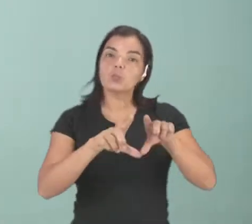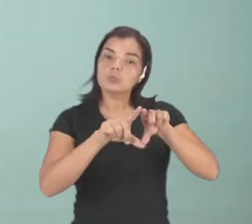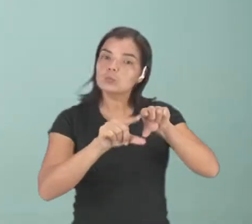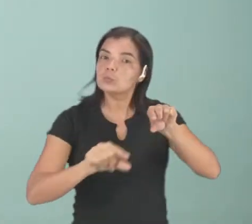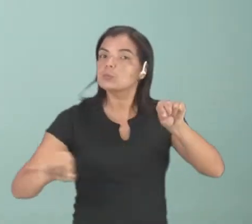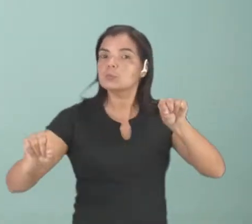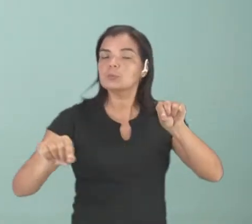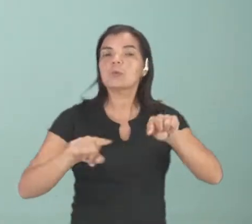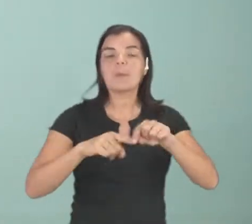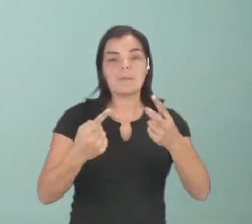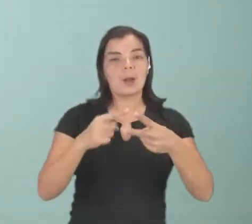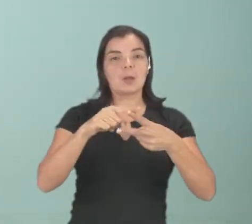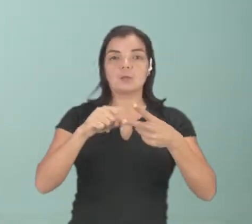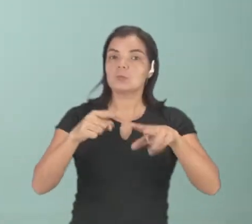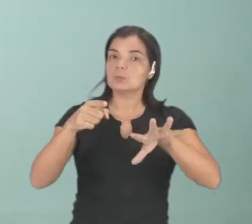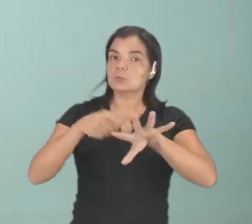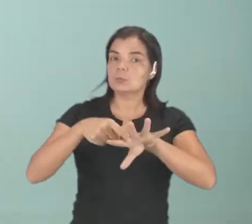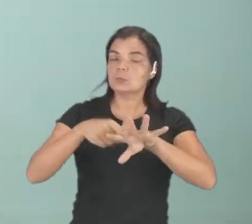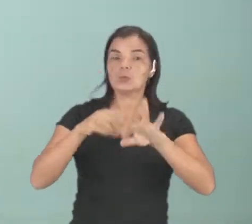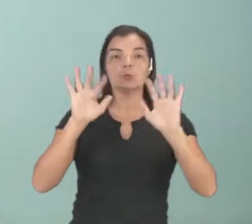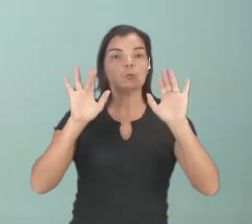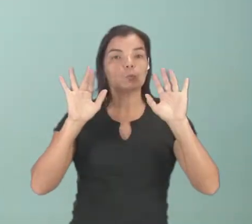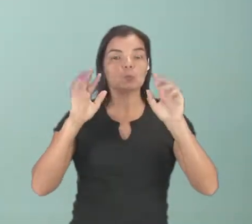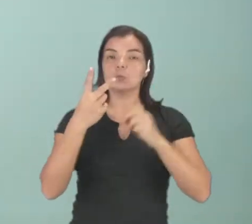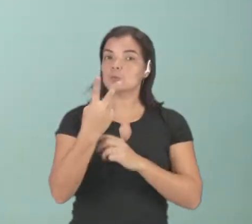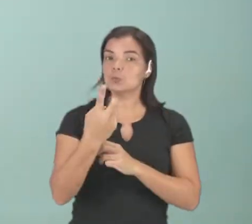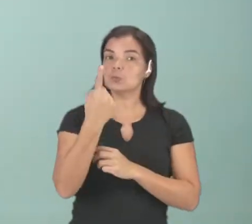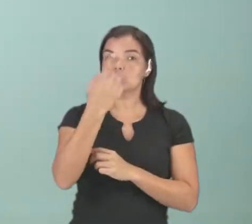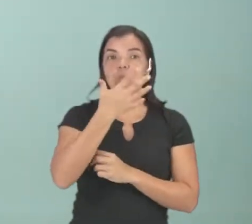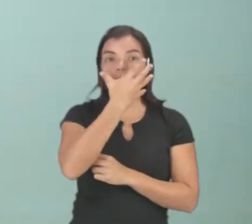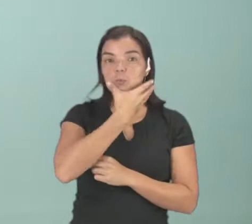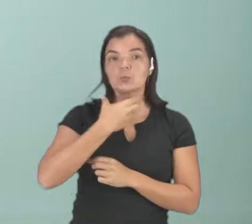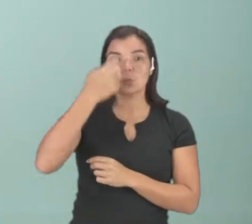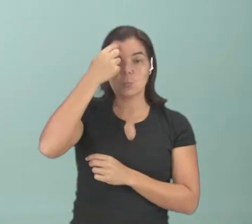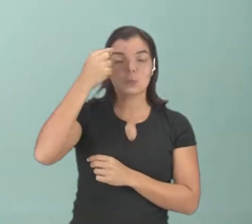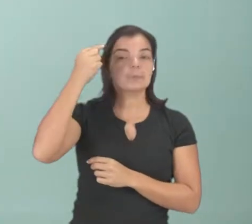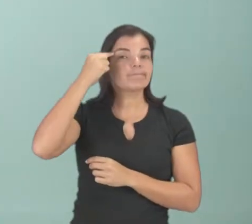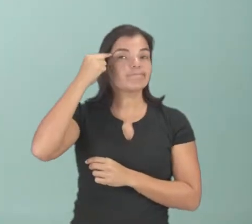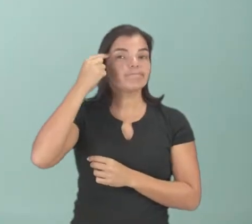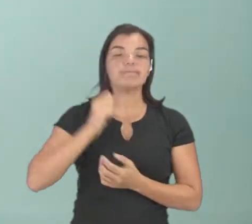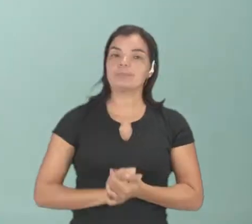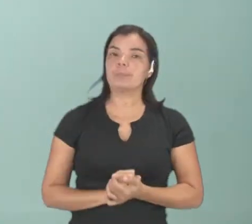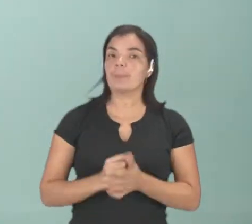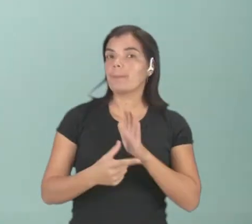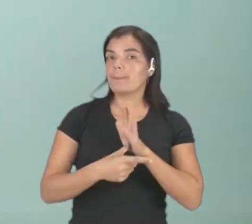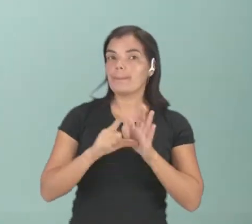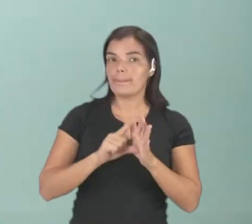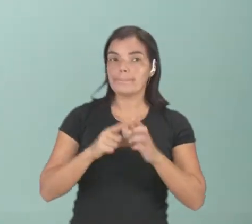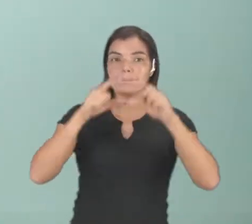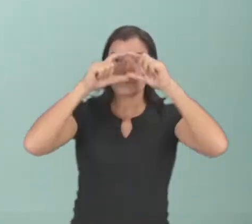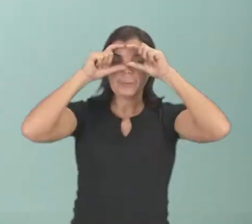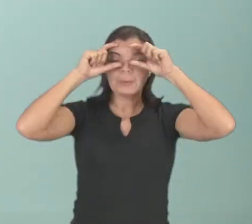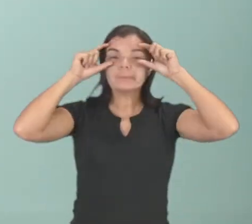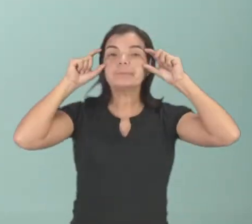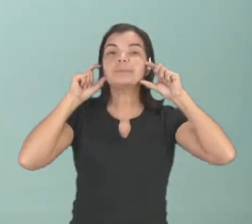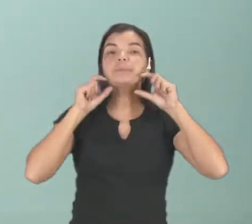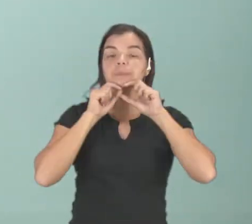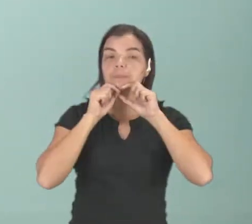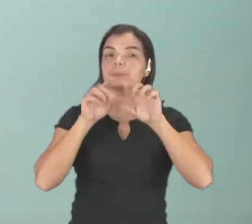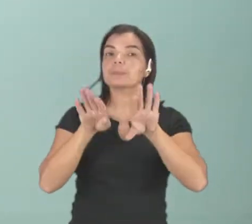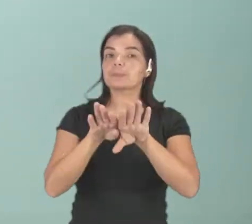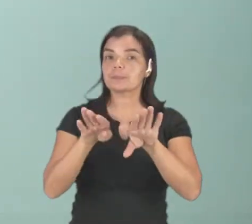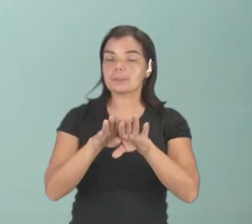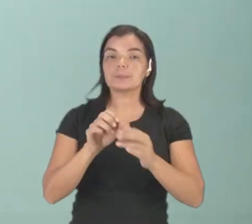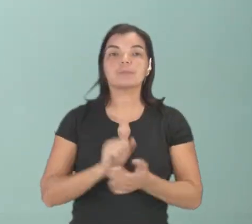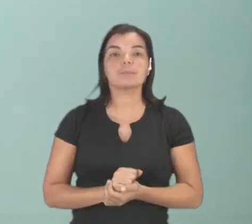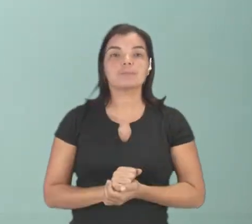possui 2 pés, 2 mãos e uma cabeça que pensa. Então, antes de Da Vinci, que